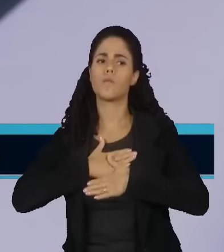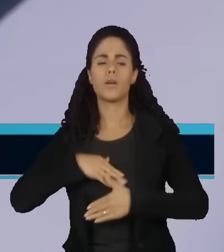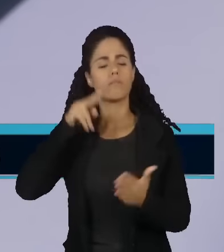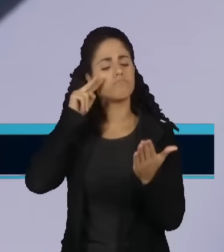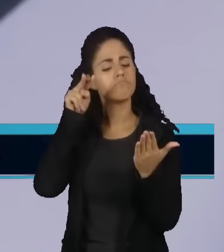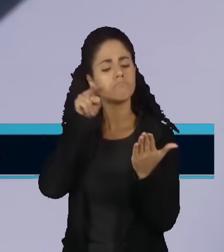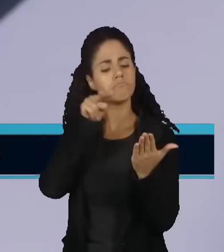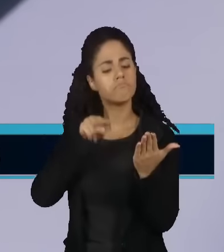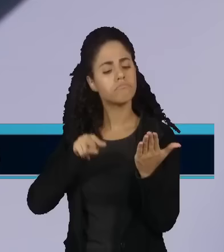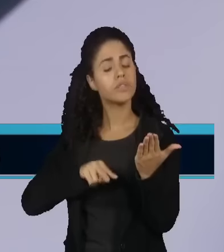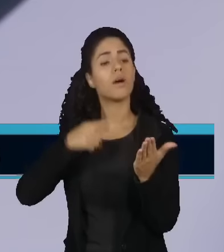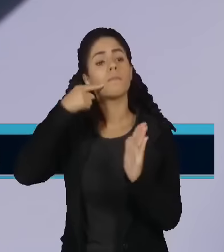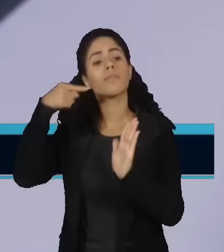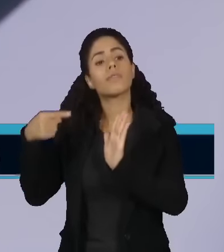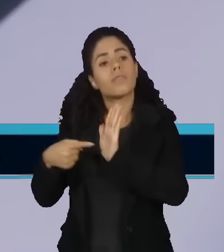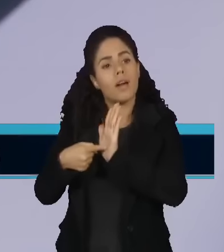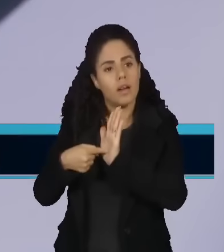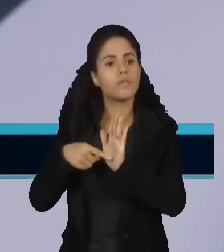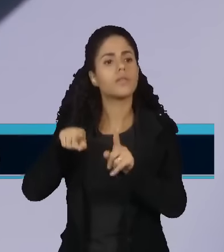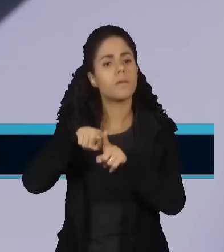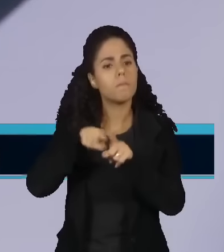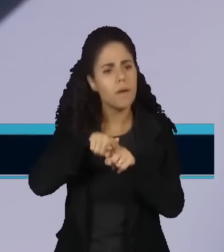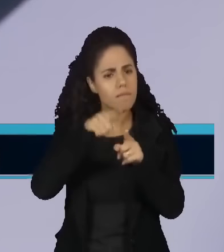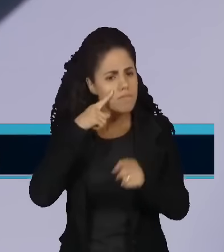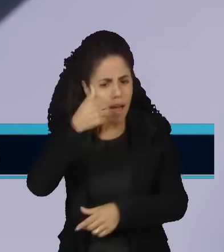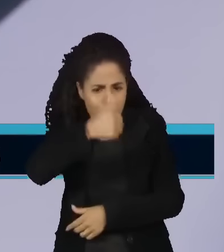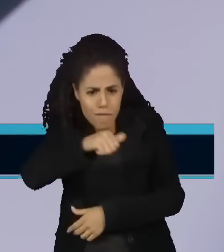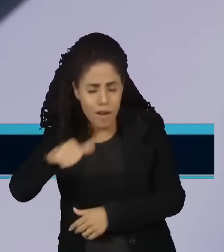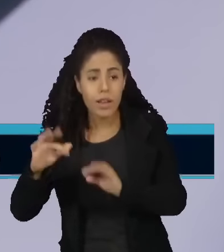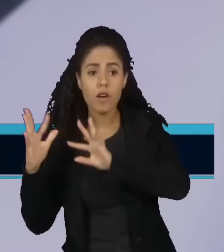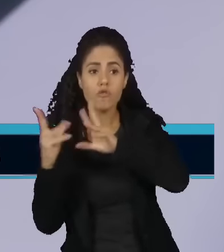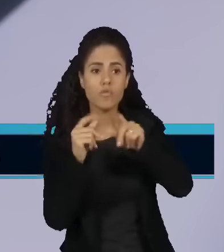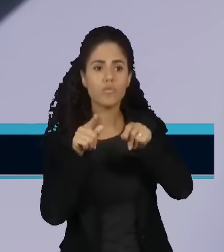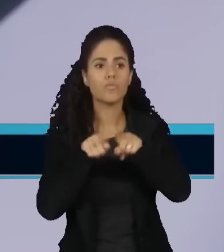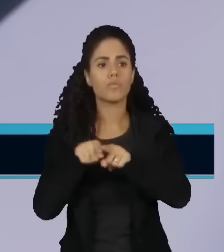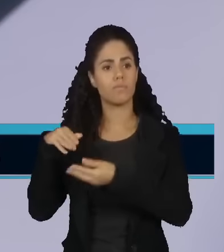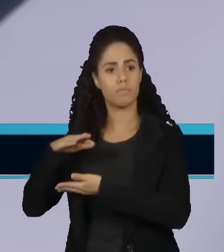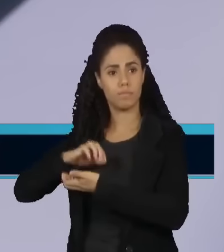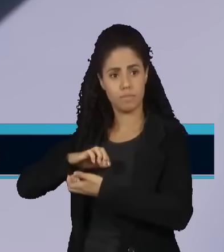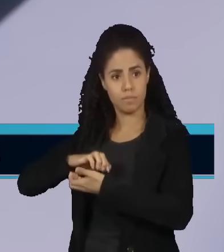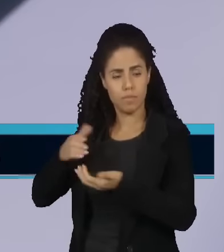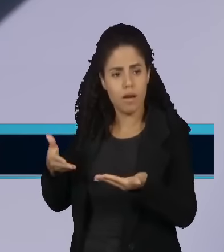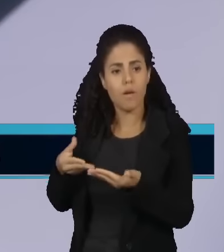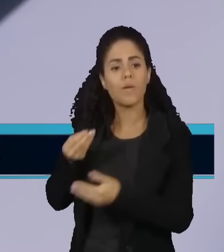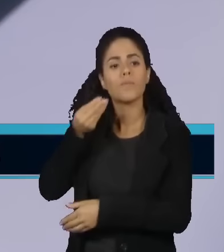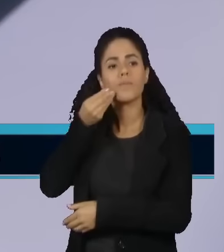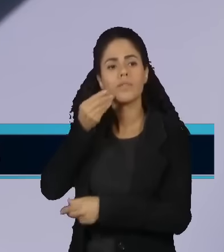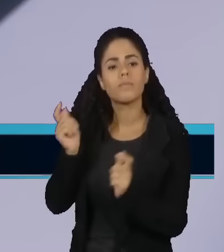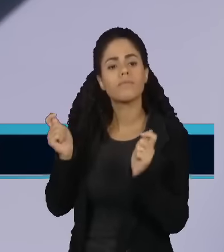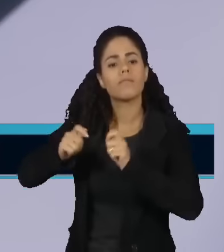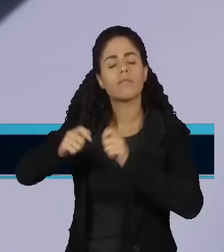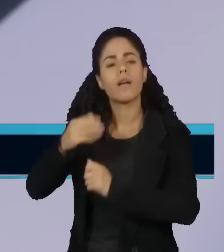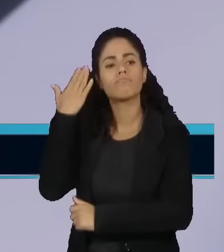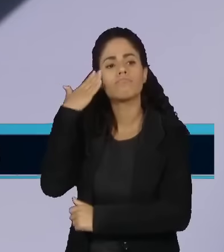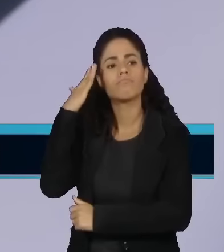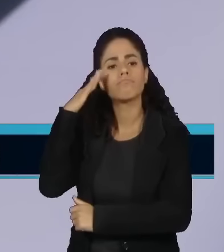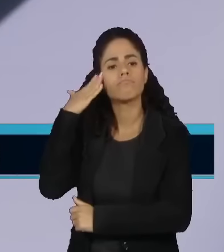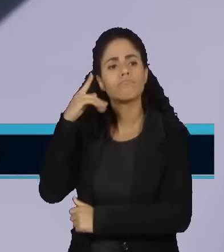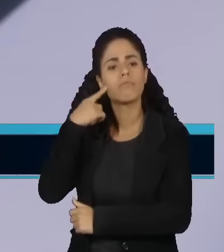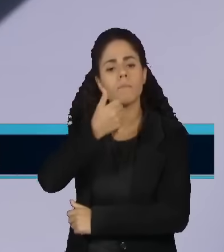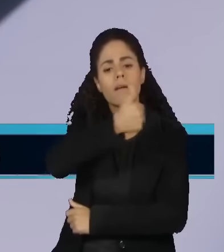fazer essa denúncia, para estudar todas essas provas e também que o Supremo Tribunal Federal tenha a capacidade de